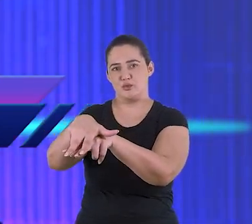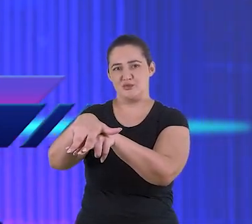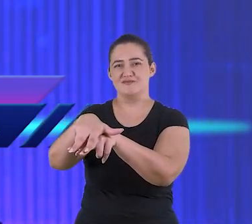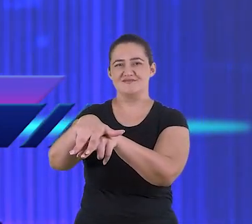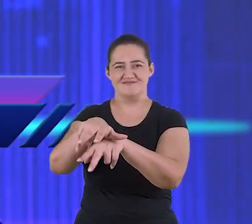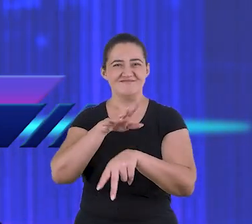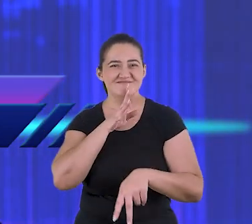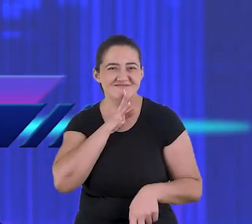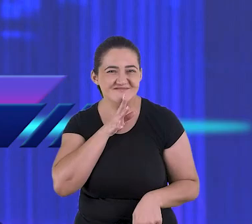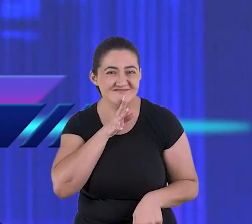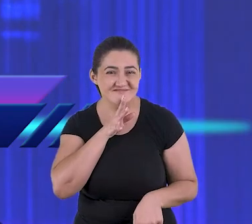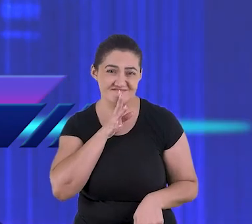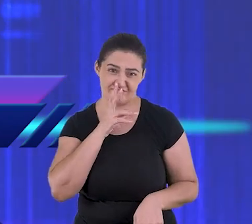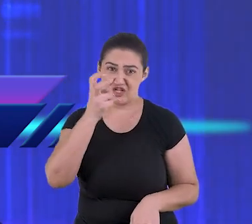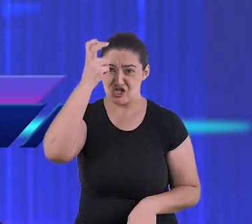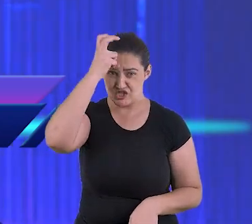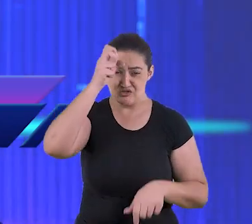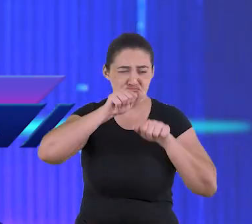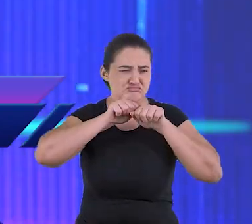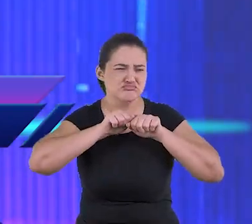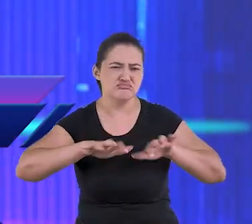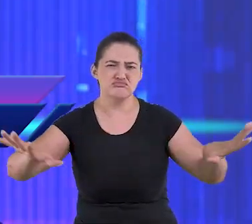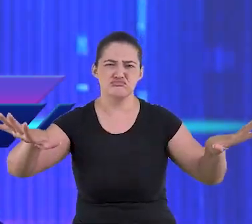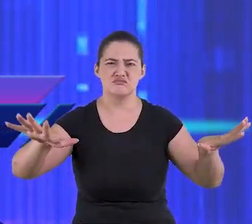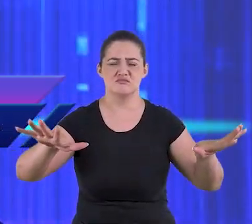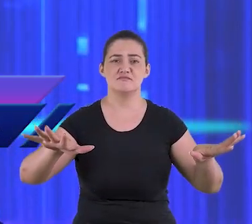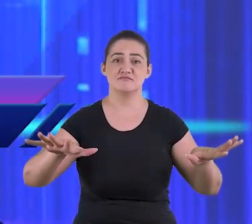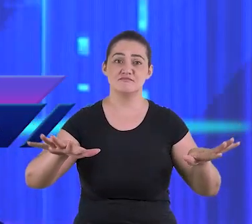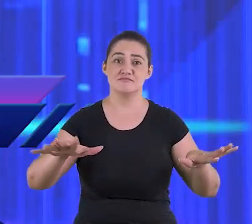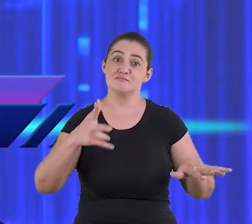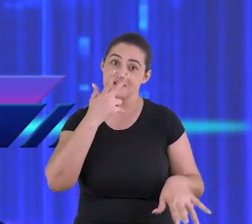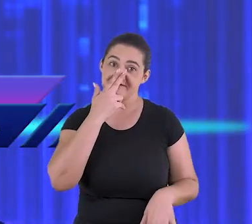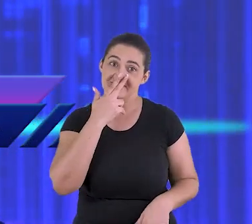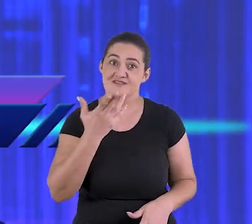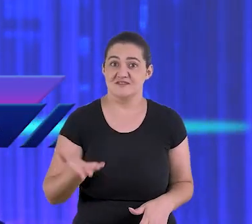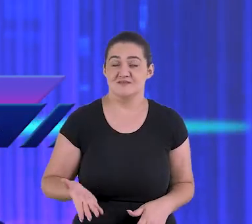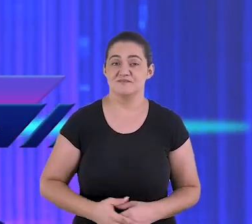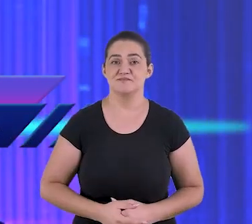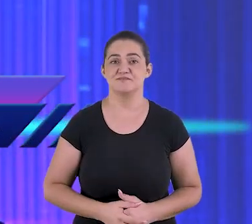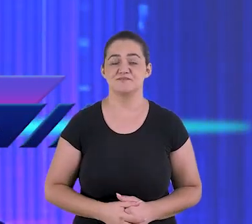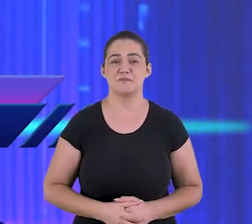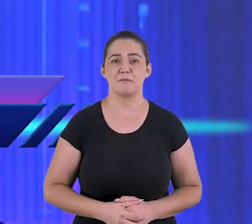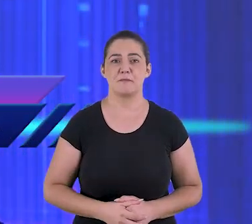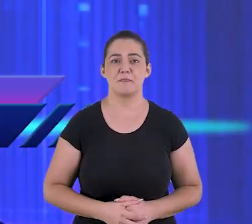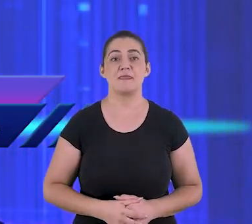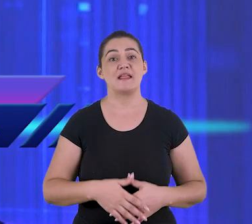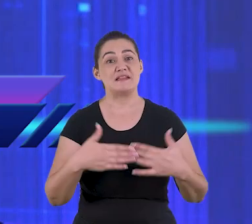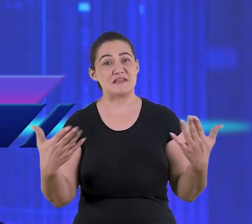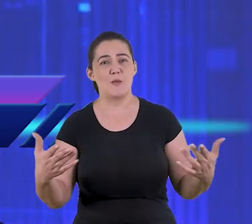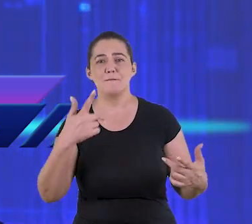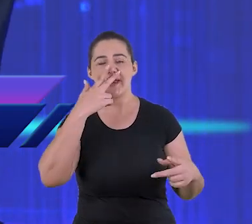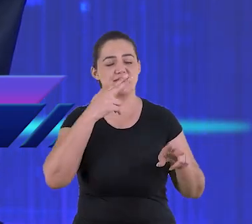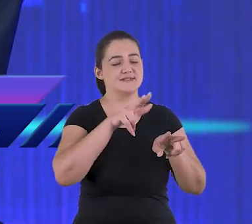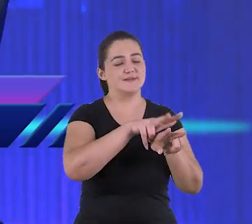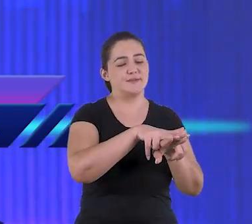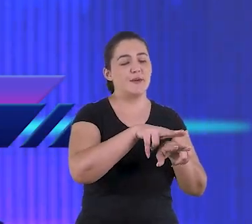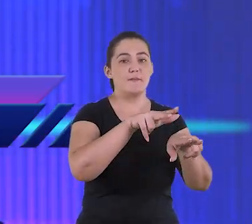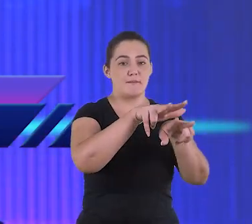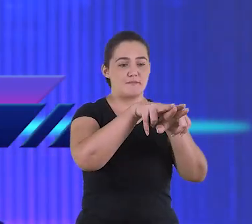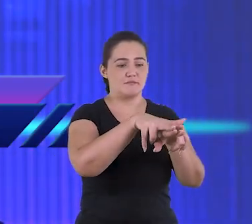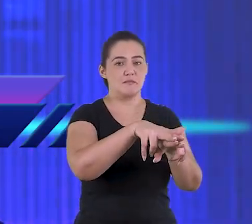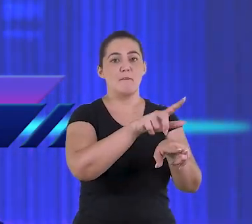mar e da terra, volta então ao corpo humano. Esse